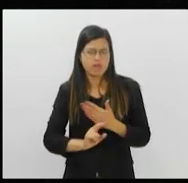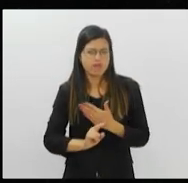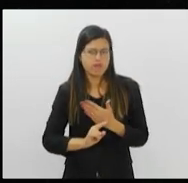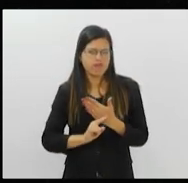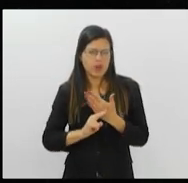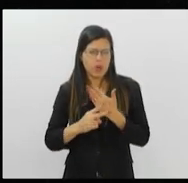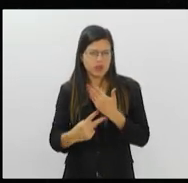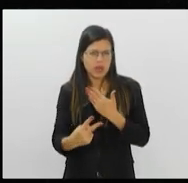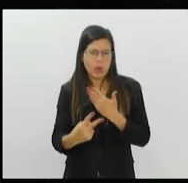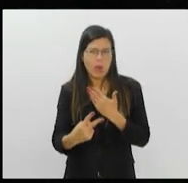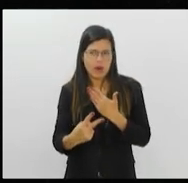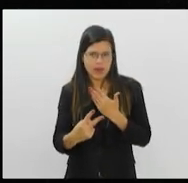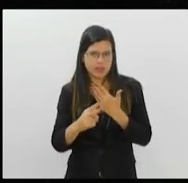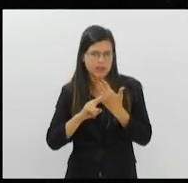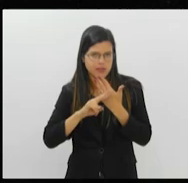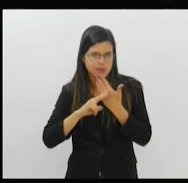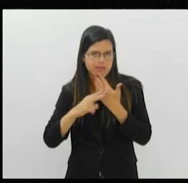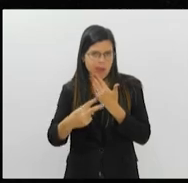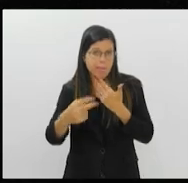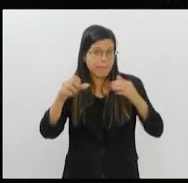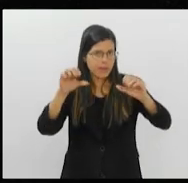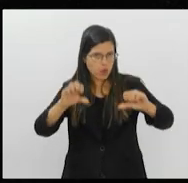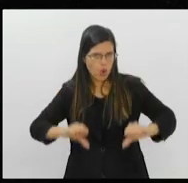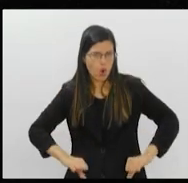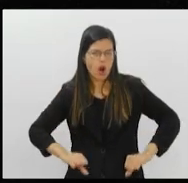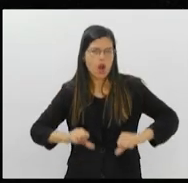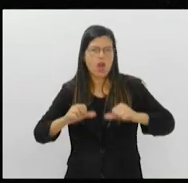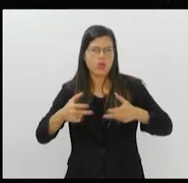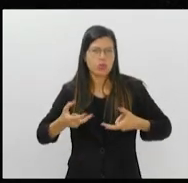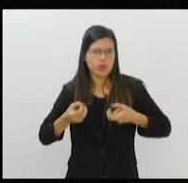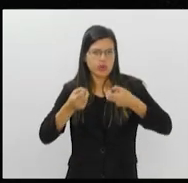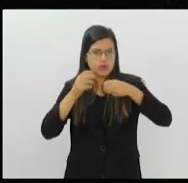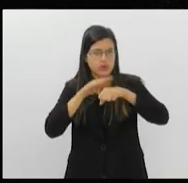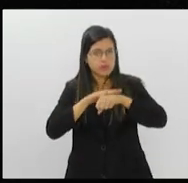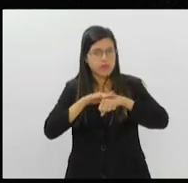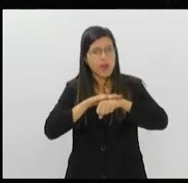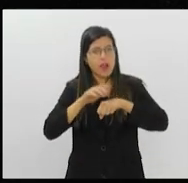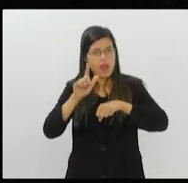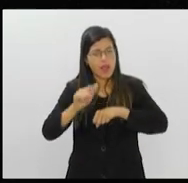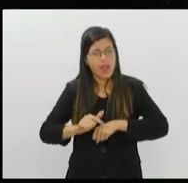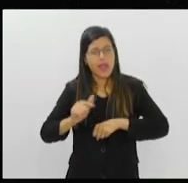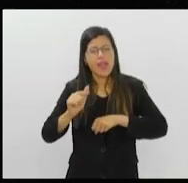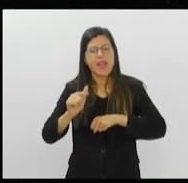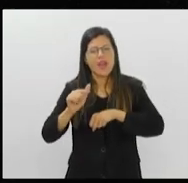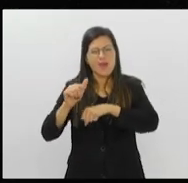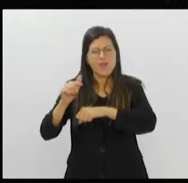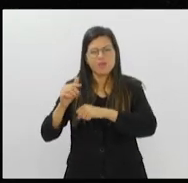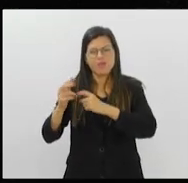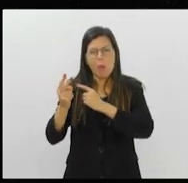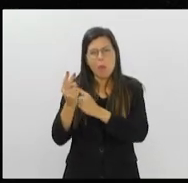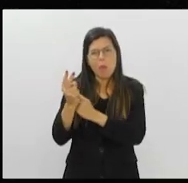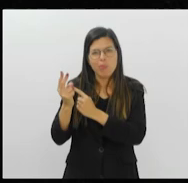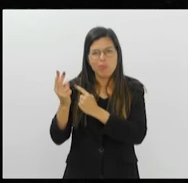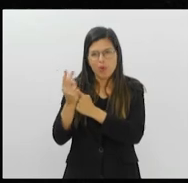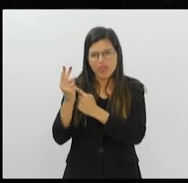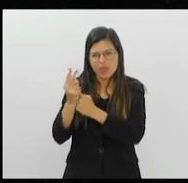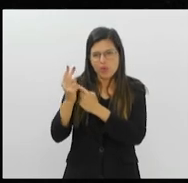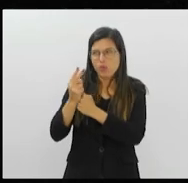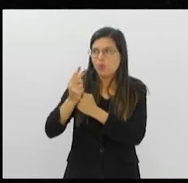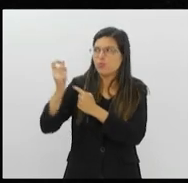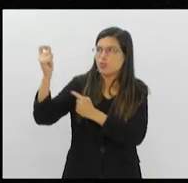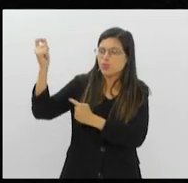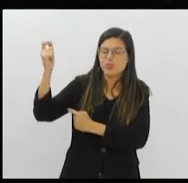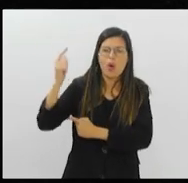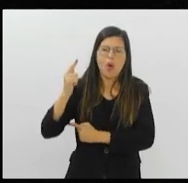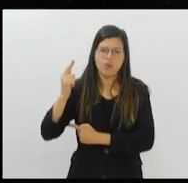a propagação do câncer de pele? É o protetor solar, porque nós temos as exposições do, do